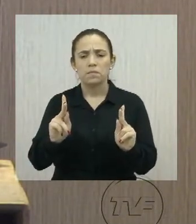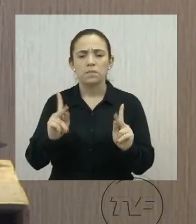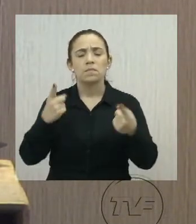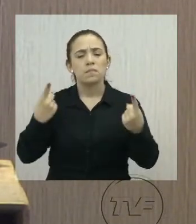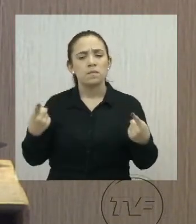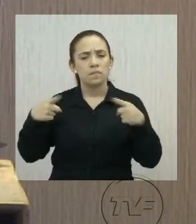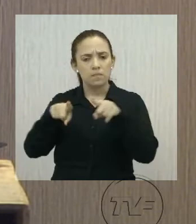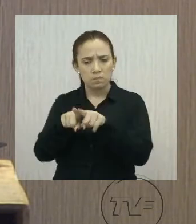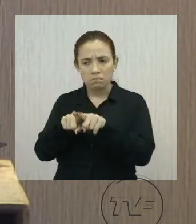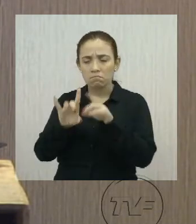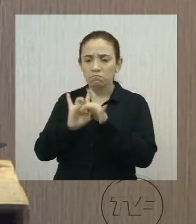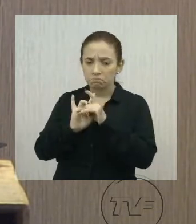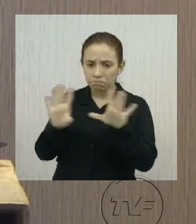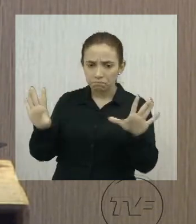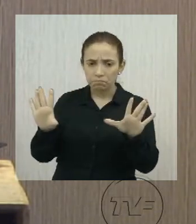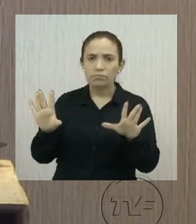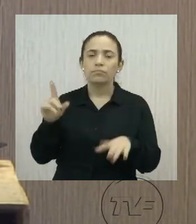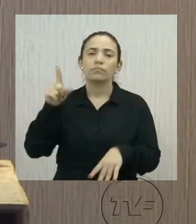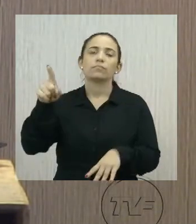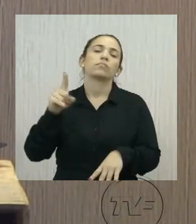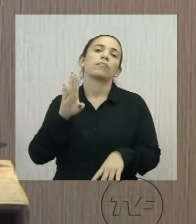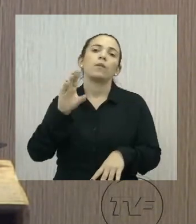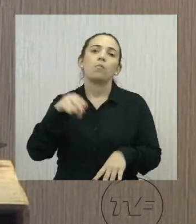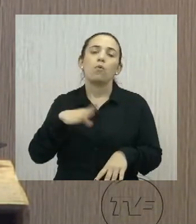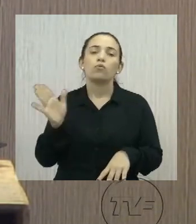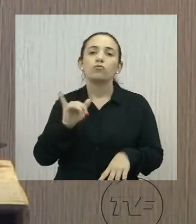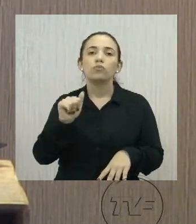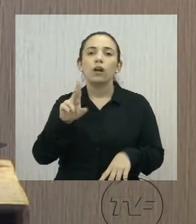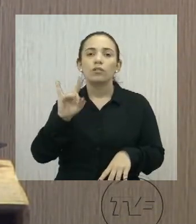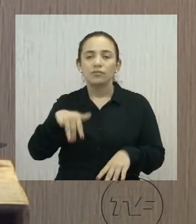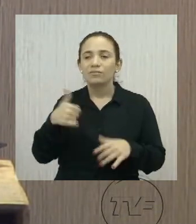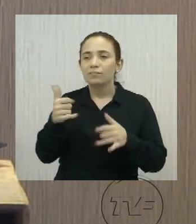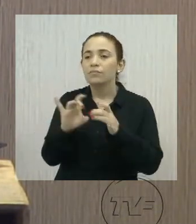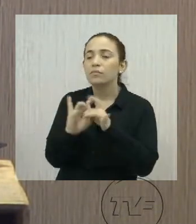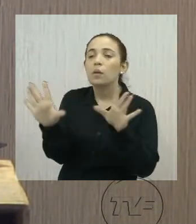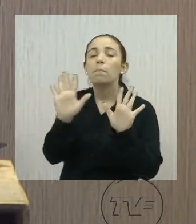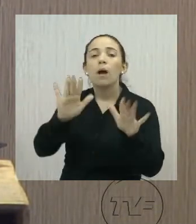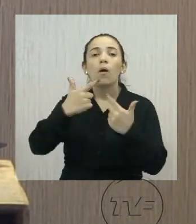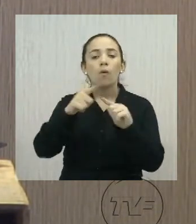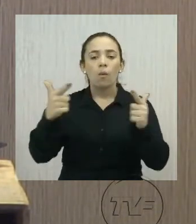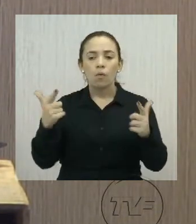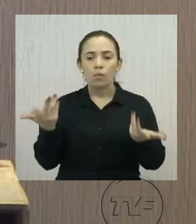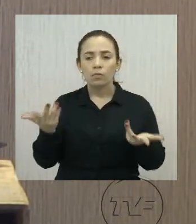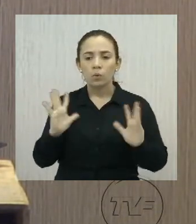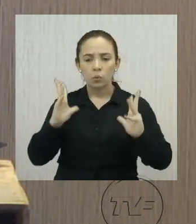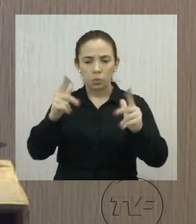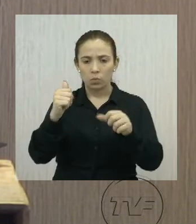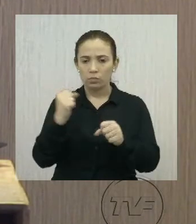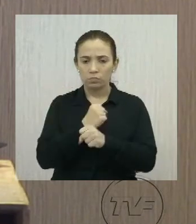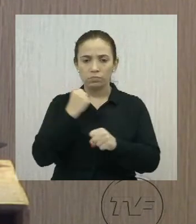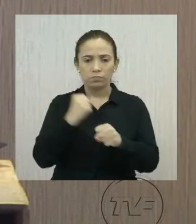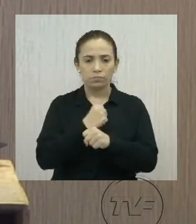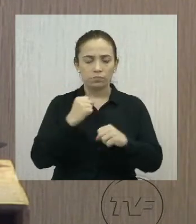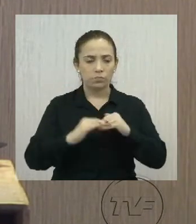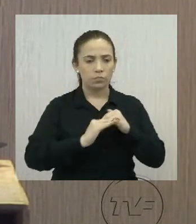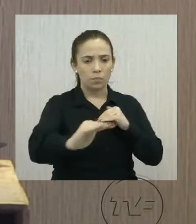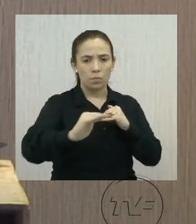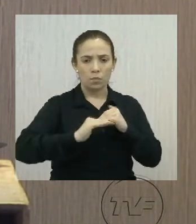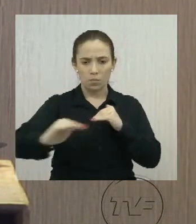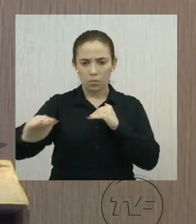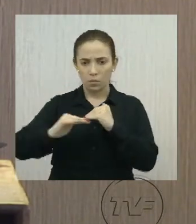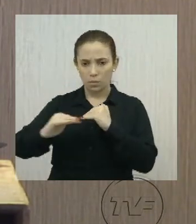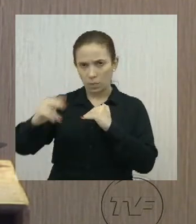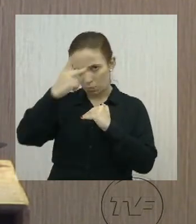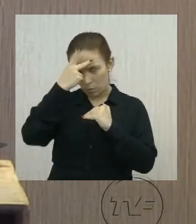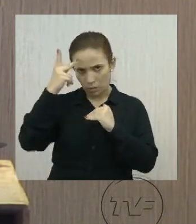parceria vai permitir o Centro Cultural do Bom Jardim. Mas e as outras? A última vez que a gente viu aqui era tudo asfalto. O povo também precisa de